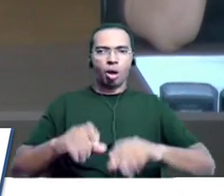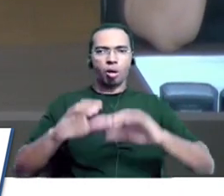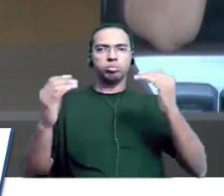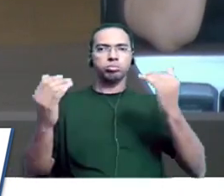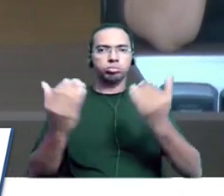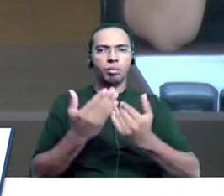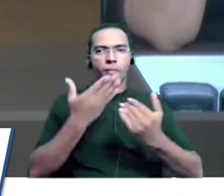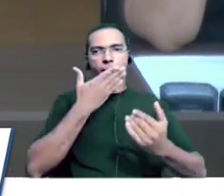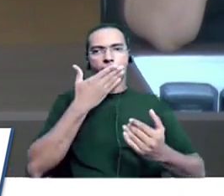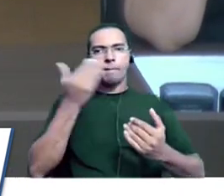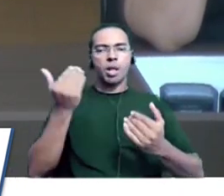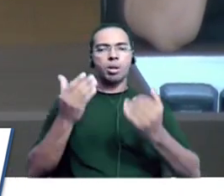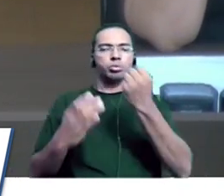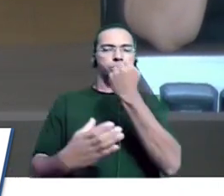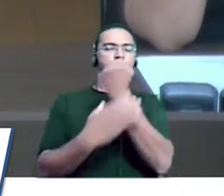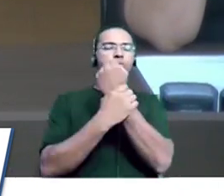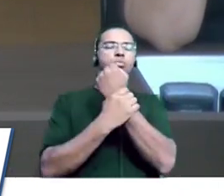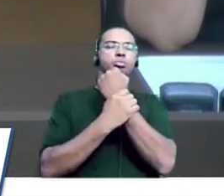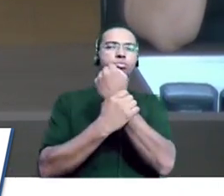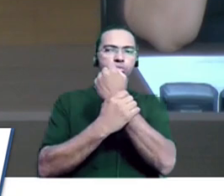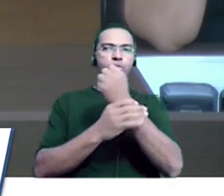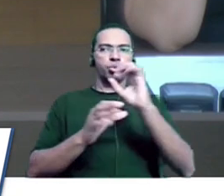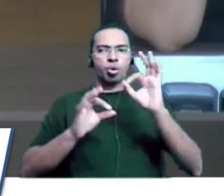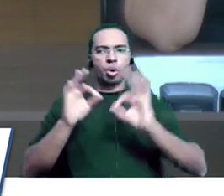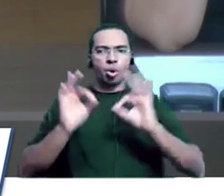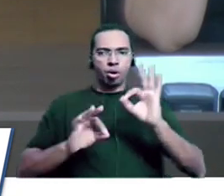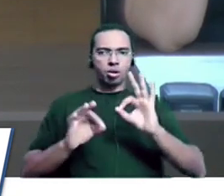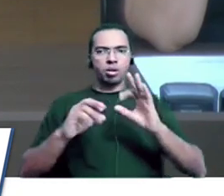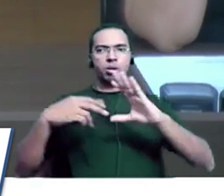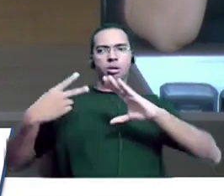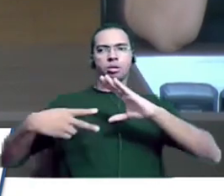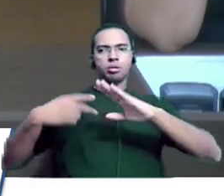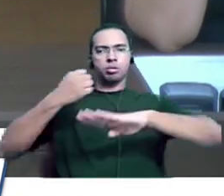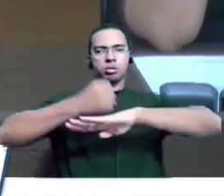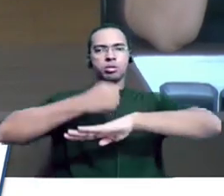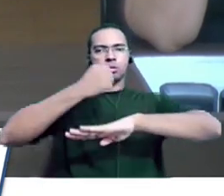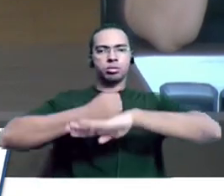mais seguro e harmonioso. Câmara Municipal